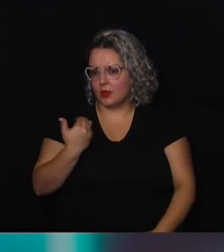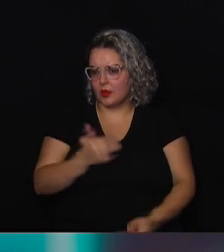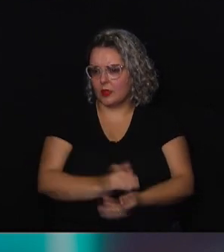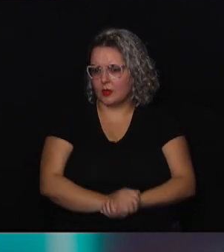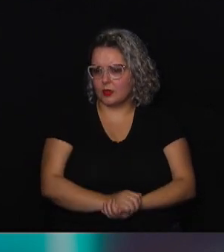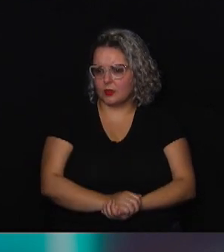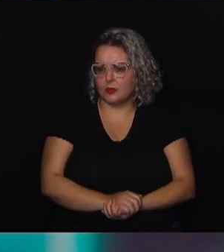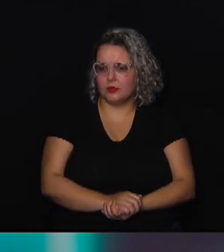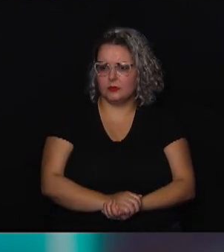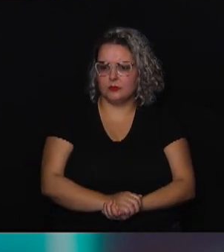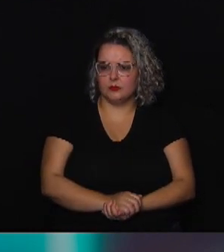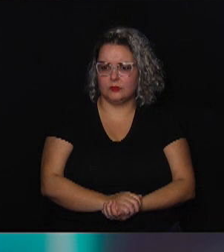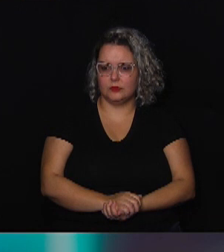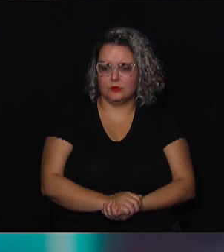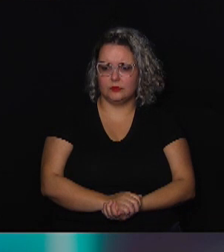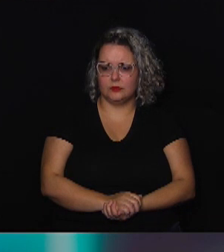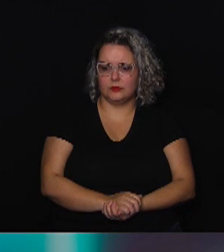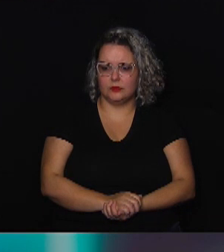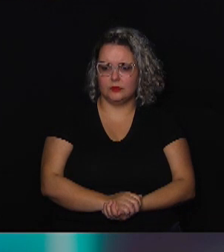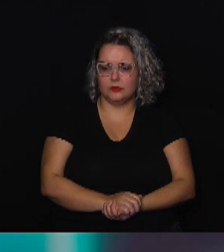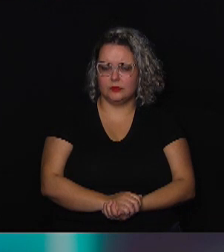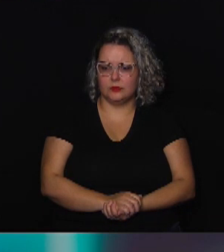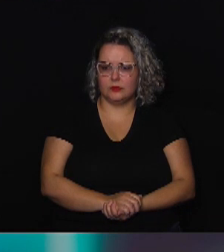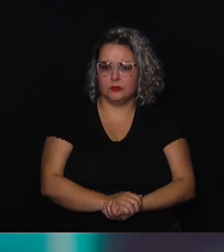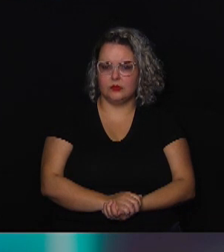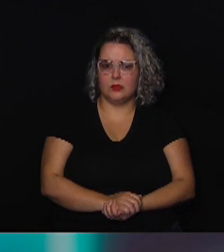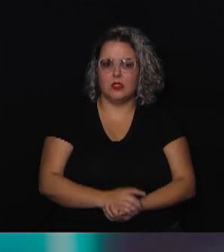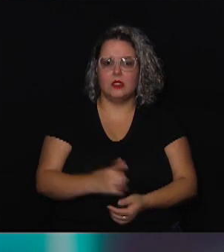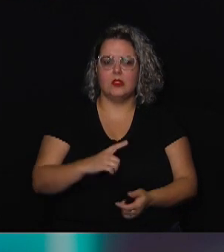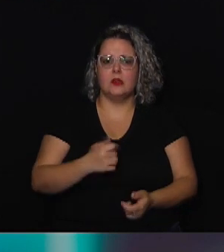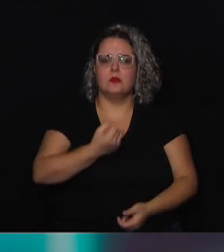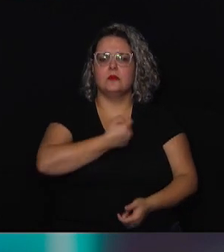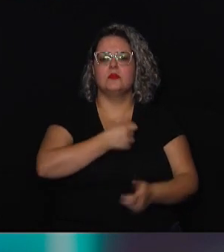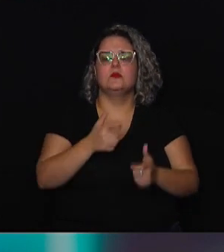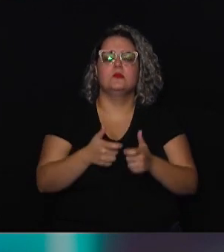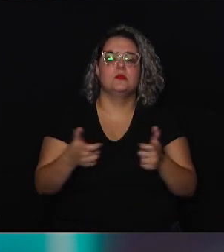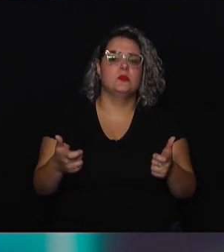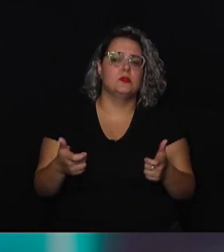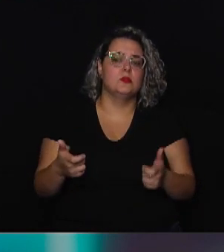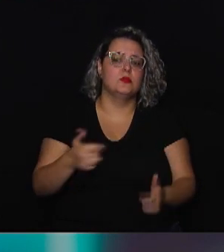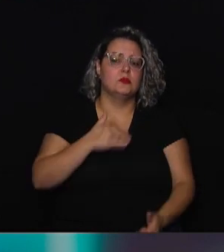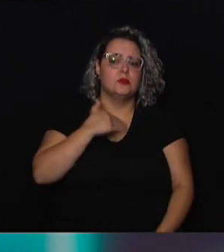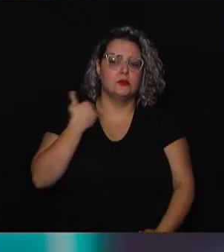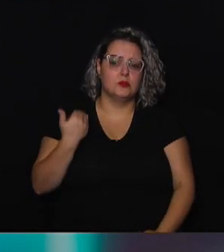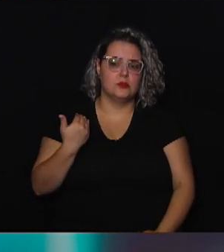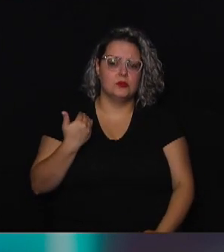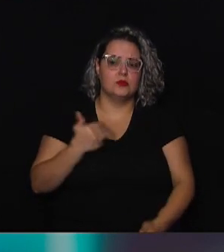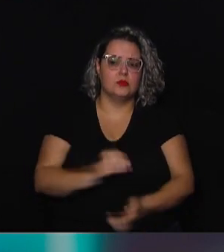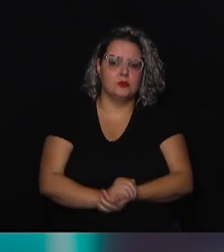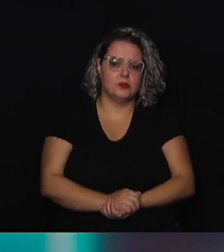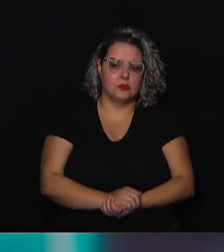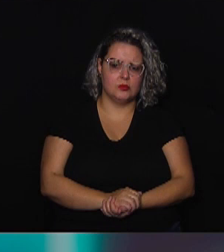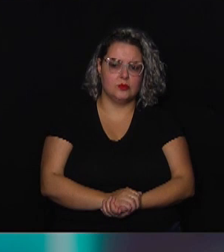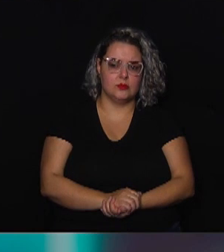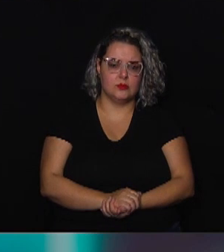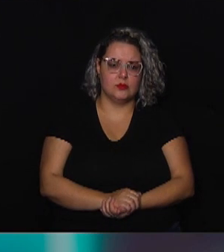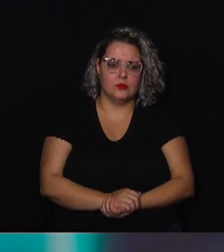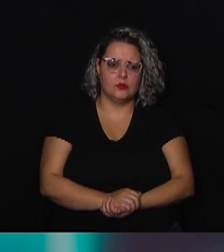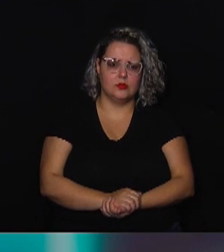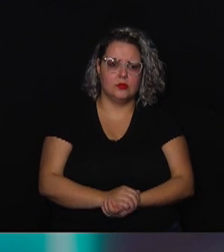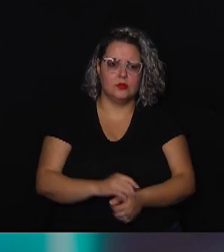temos aí um maior número, né, de mortalidade por causa de doenças do aparelho